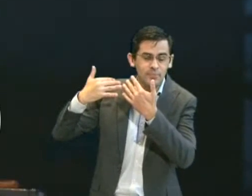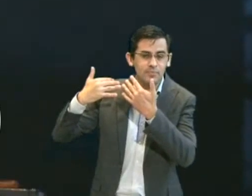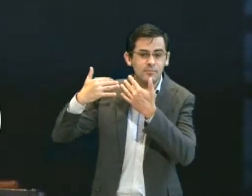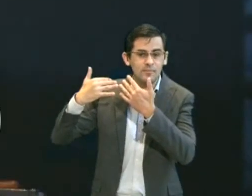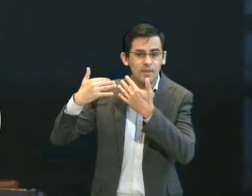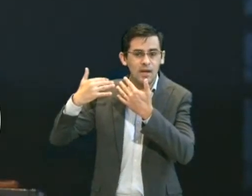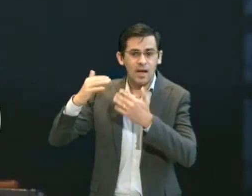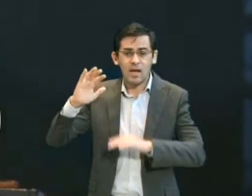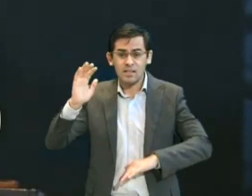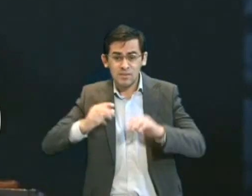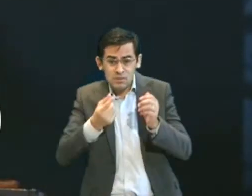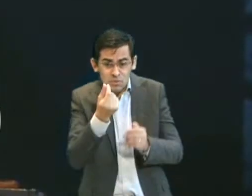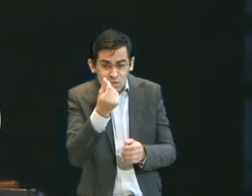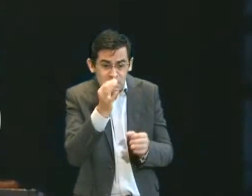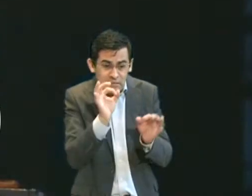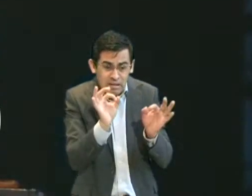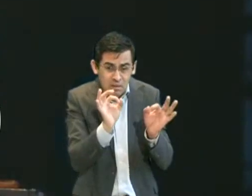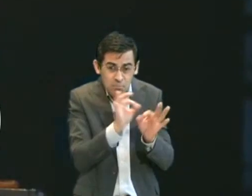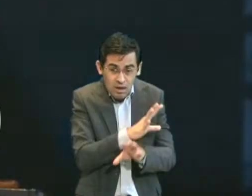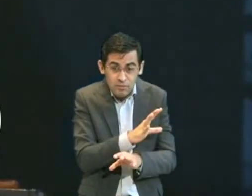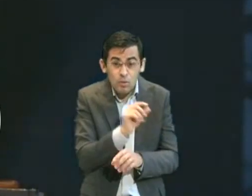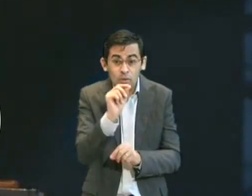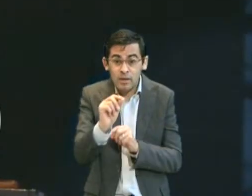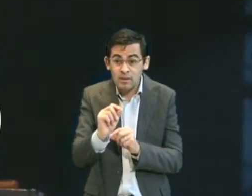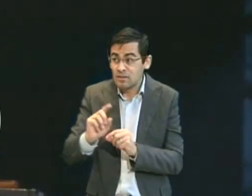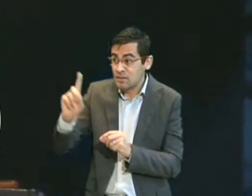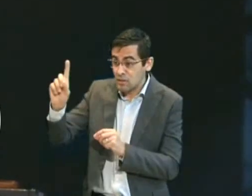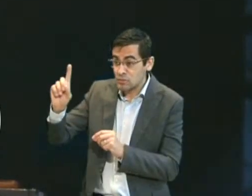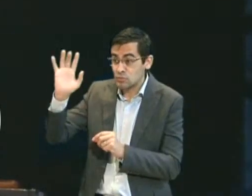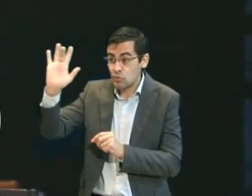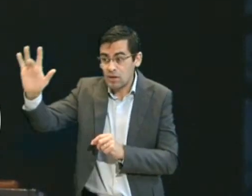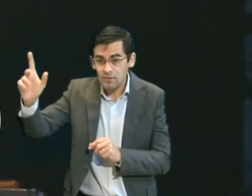Quando o dinheiro acabava, chegava uma oferta inexplicável.